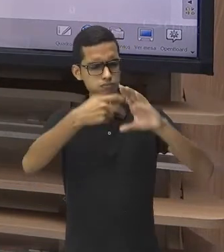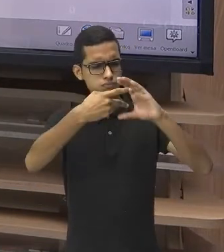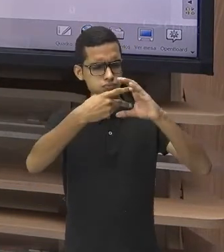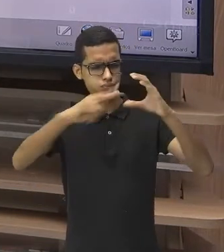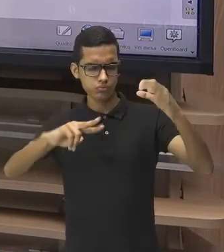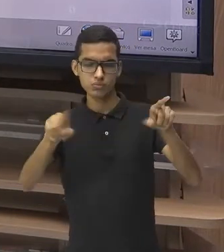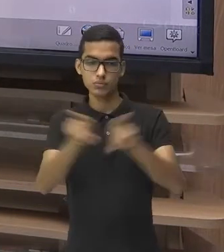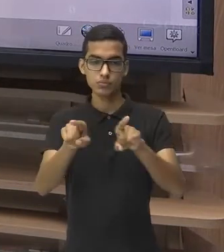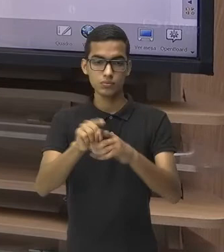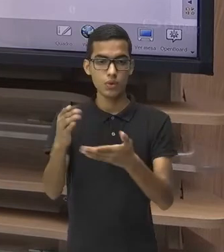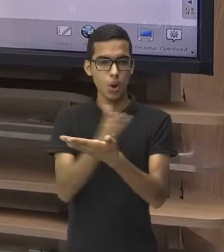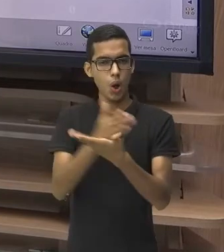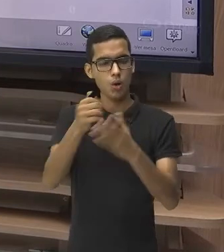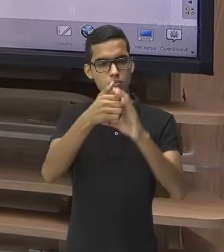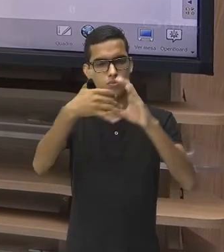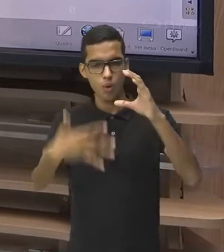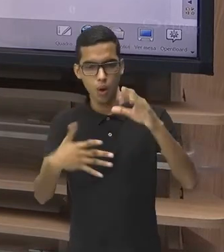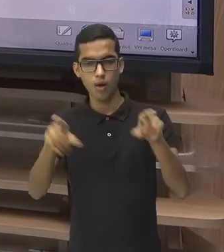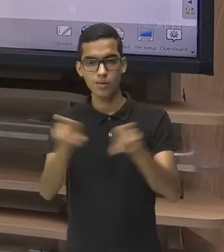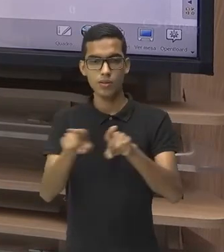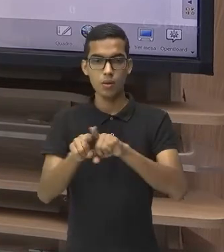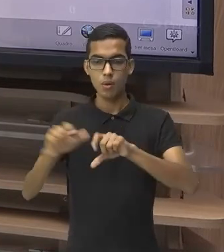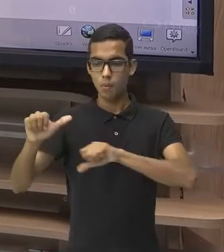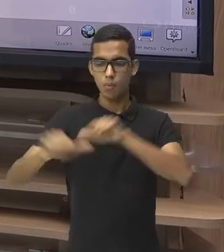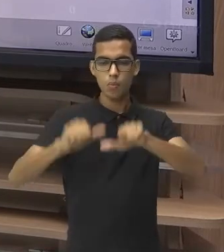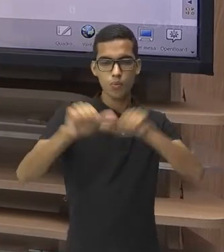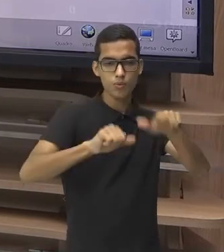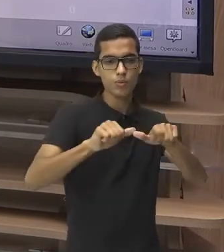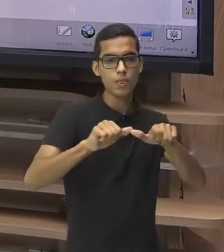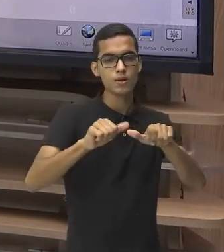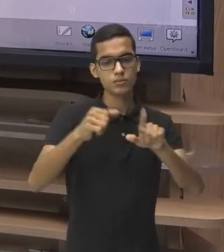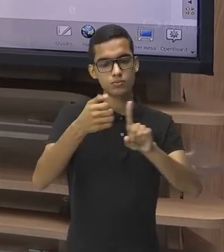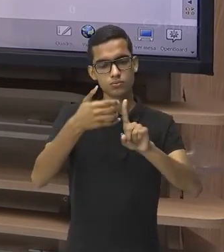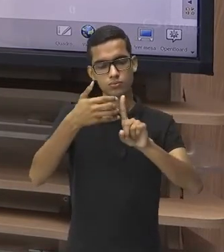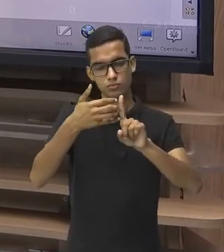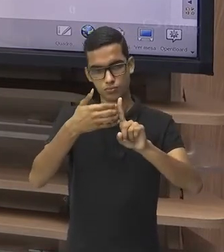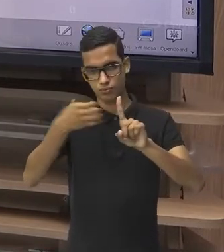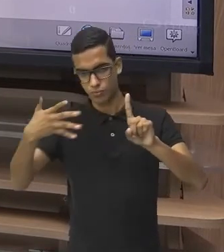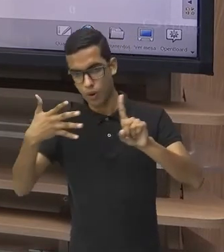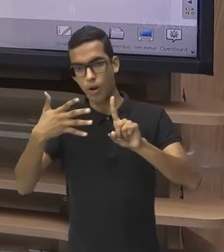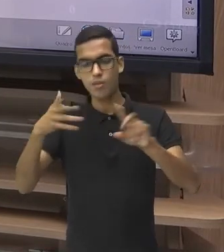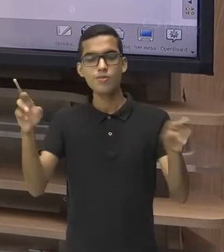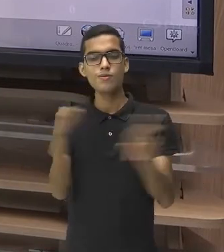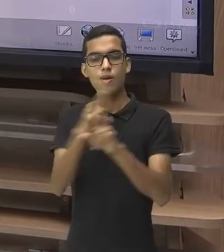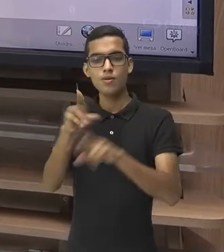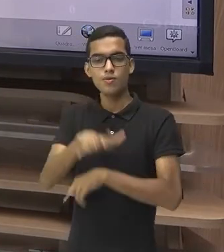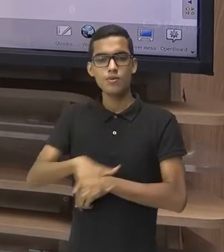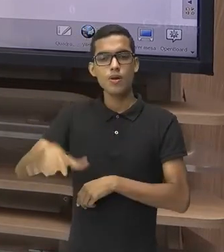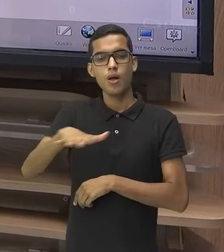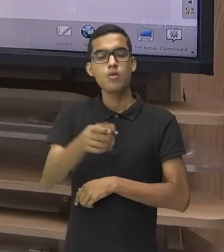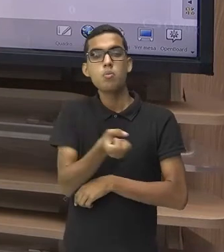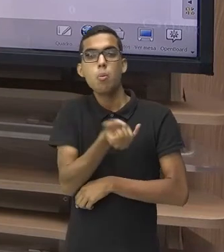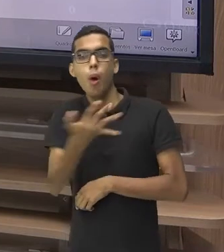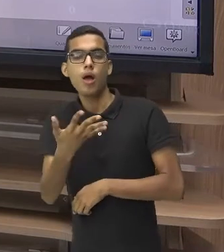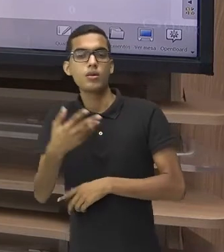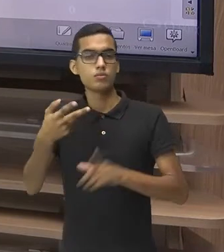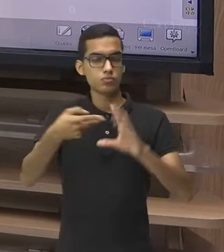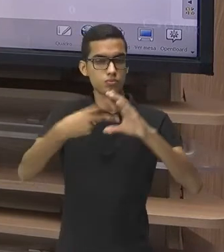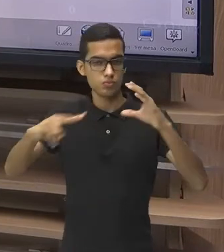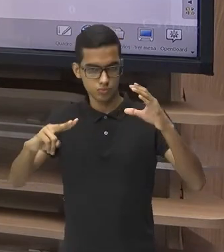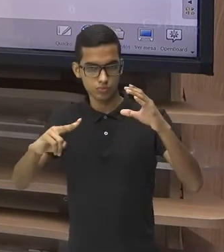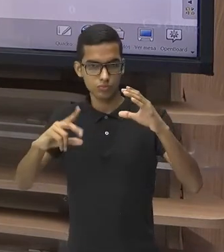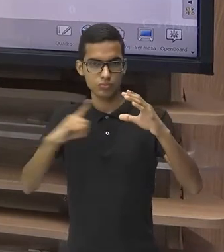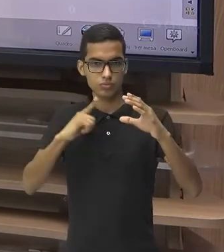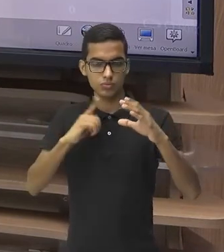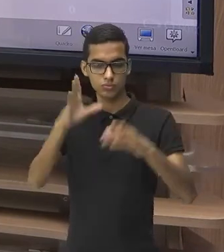algumas características e também síndromes e mutações que estão relacionadas com a quantidade ali dos cromossomos que fazem parte do